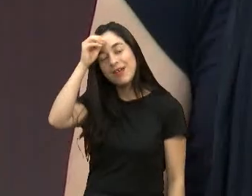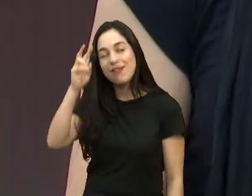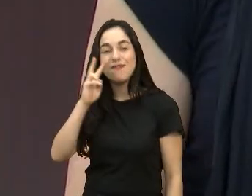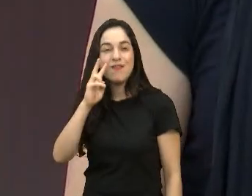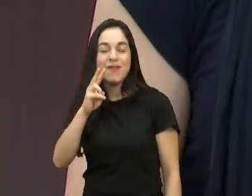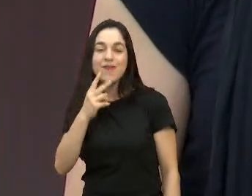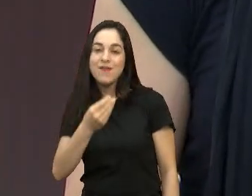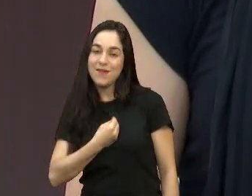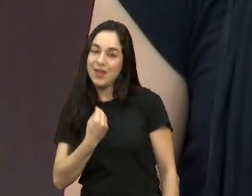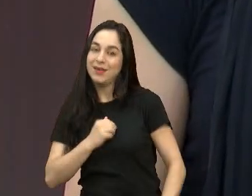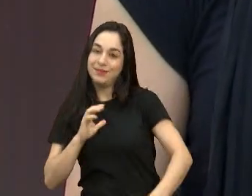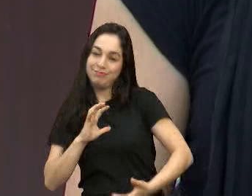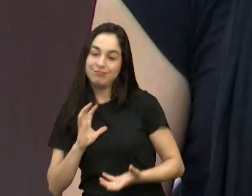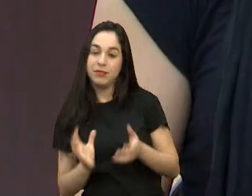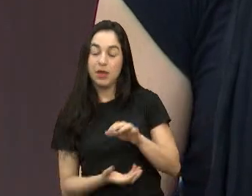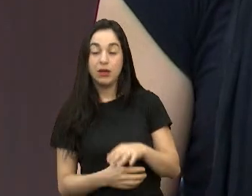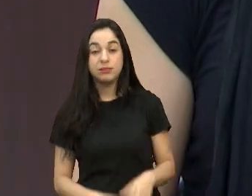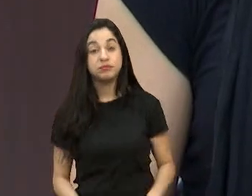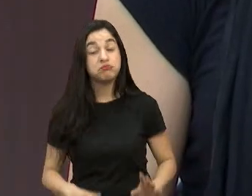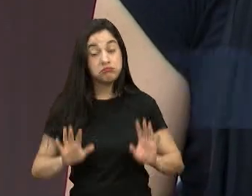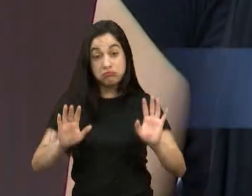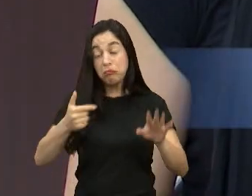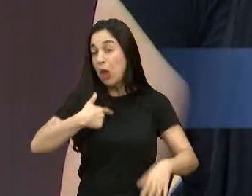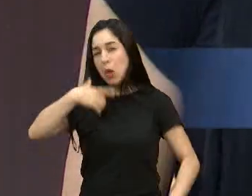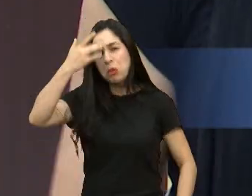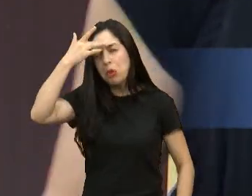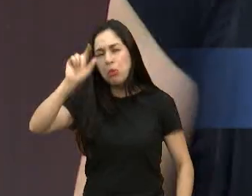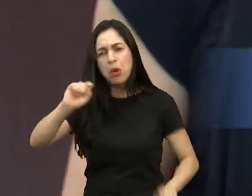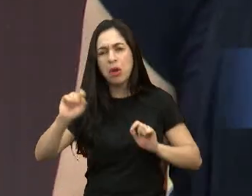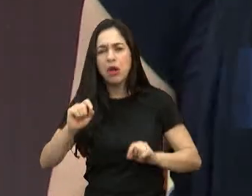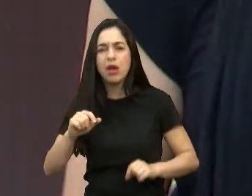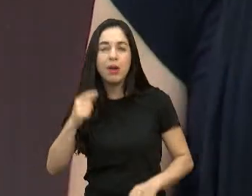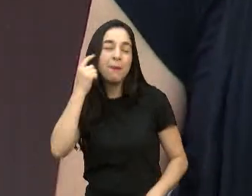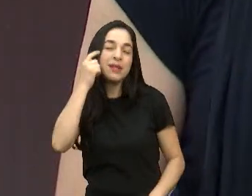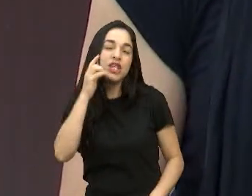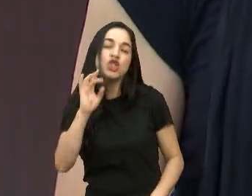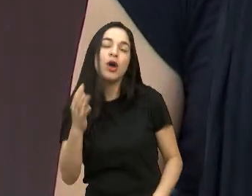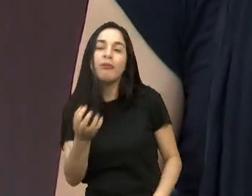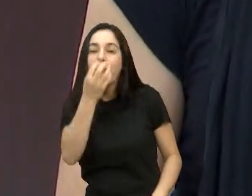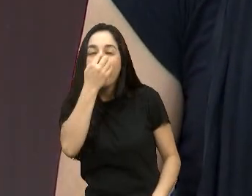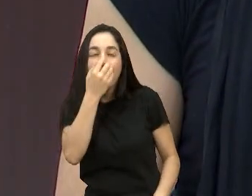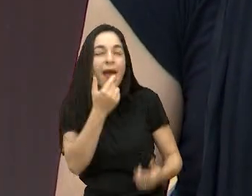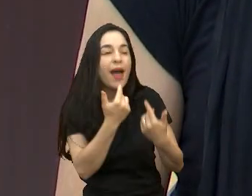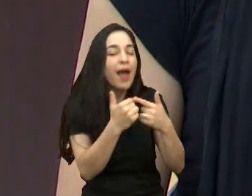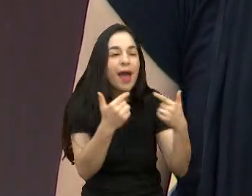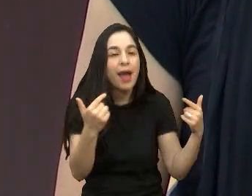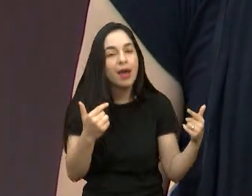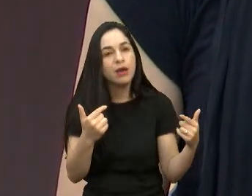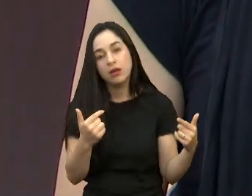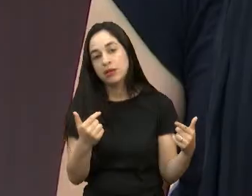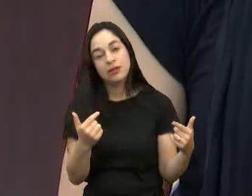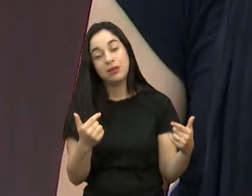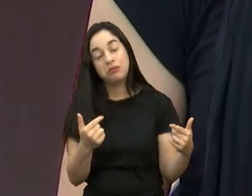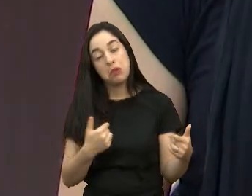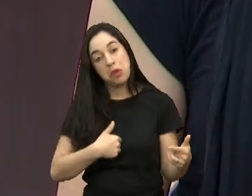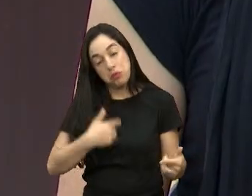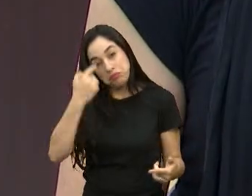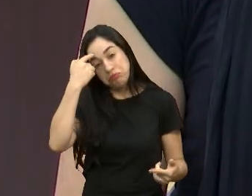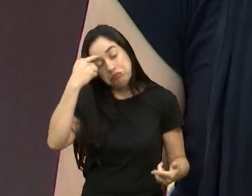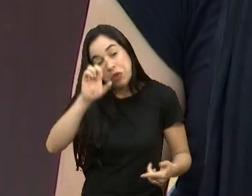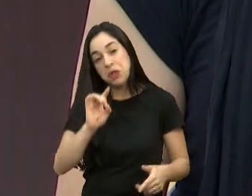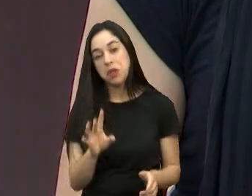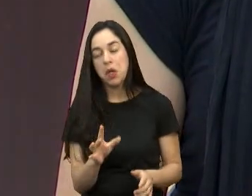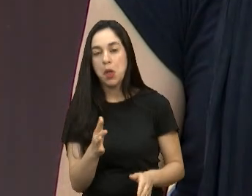não tinha ideia do que era para começo de conversa. Para mim era só colocar o narizinho e sair, hahaha. Era a primeira ideia que eu